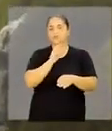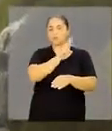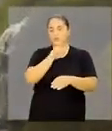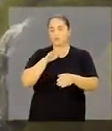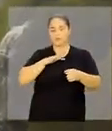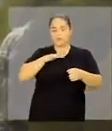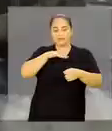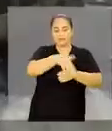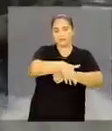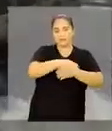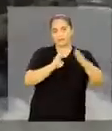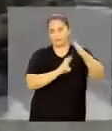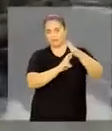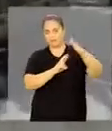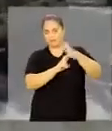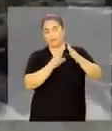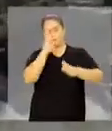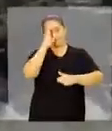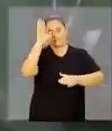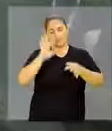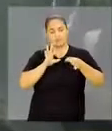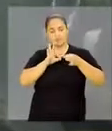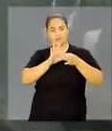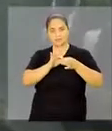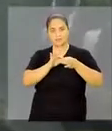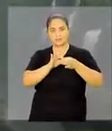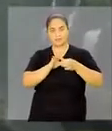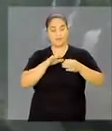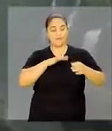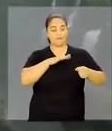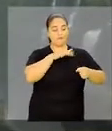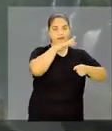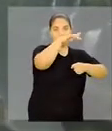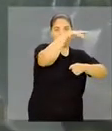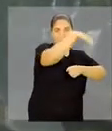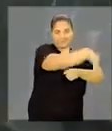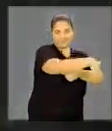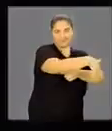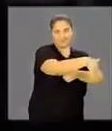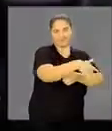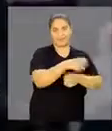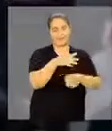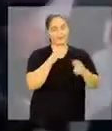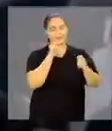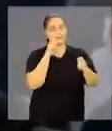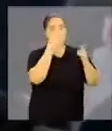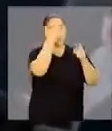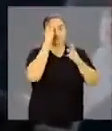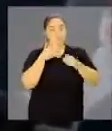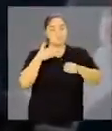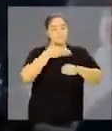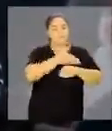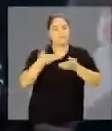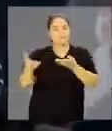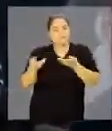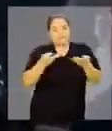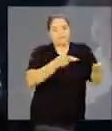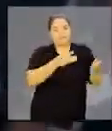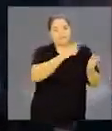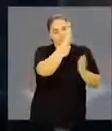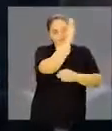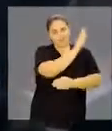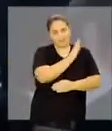Parque Nacional do Iguaçu, um dos atrativos mais visitados no Brasil. Itaipu e o governo do estado